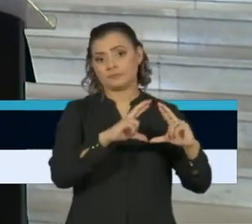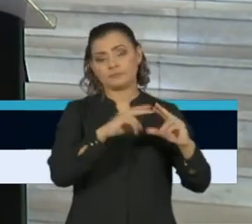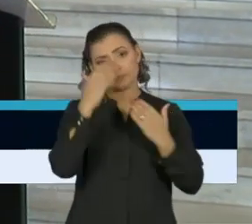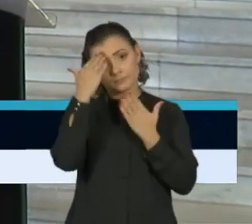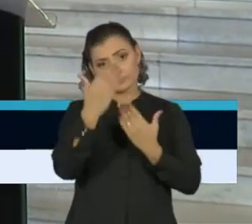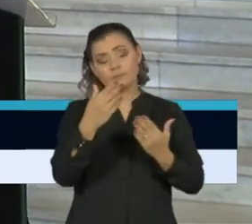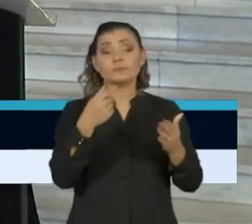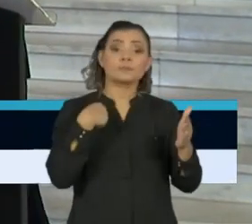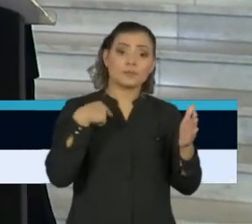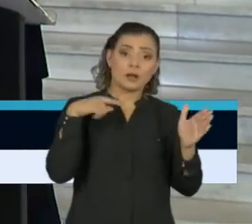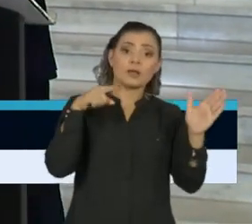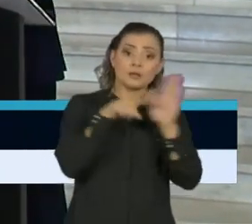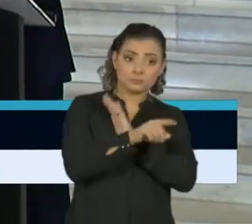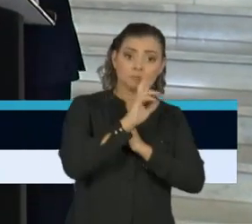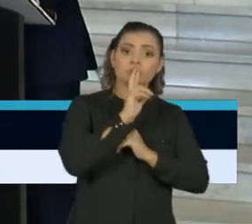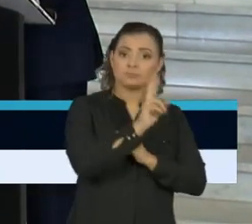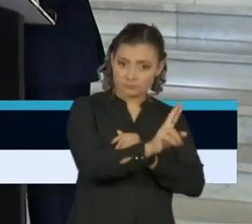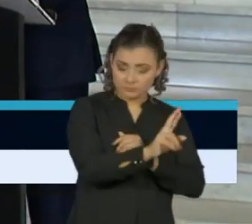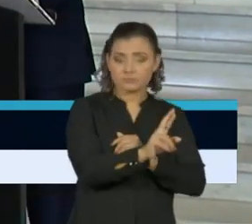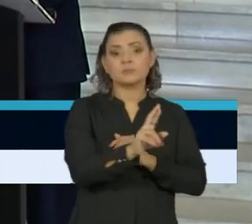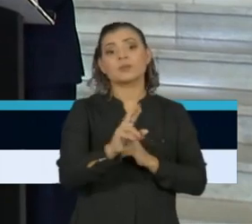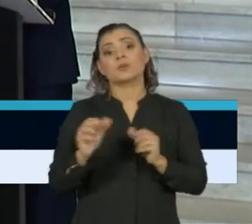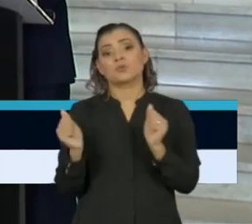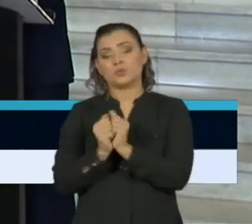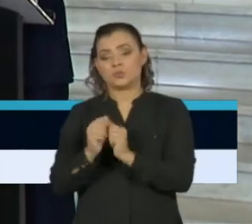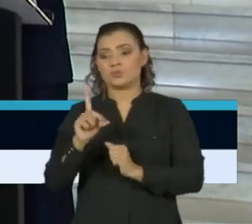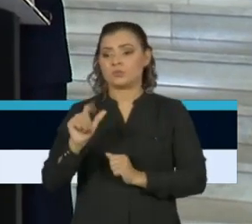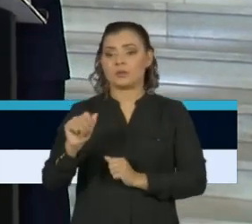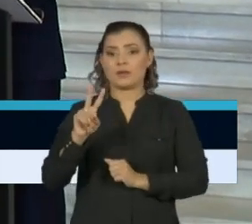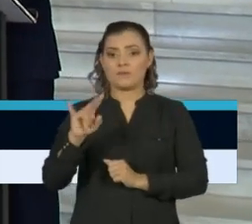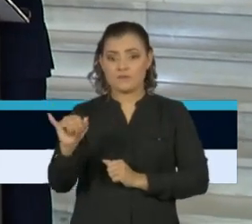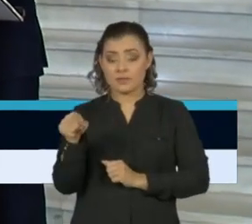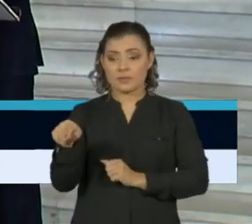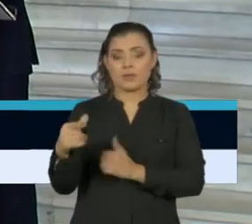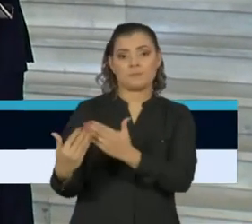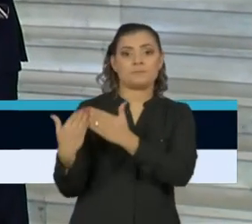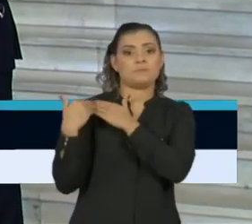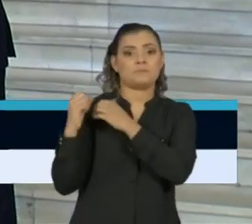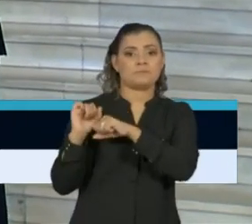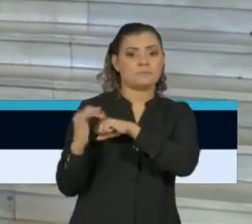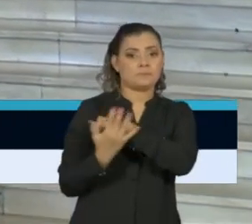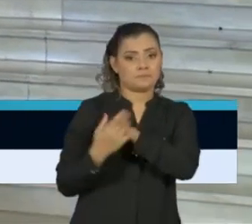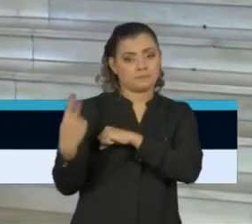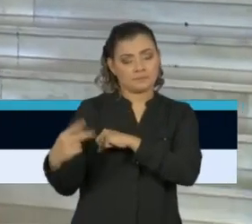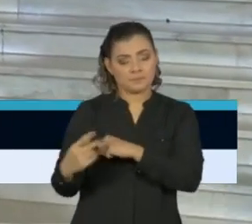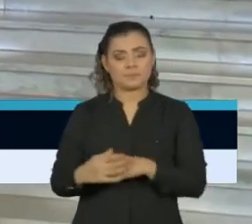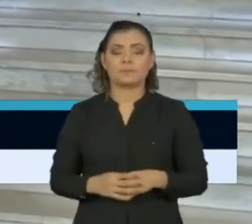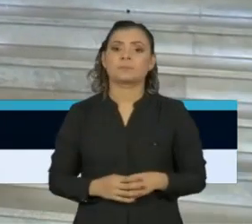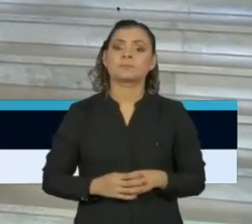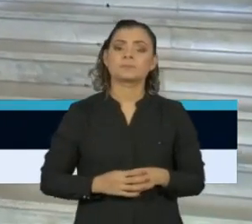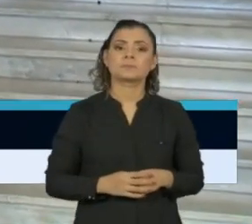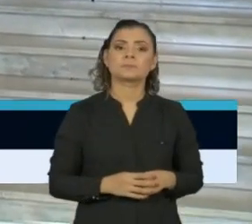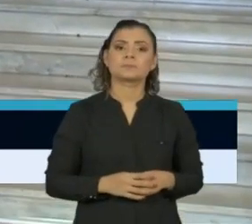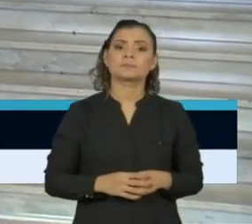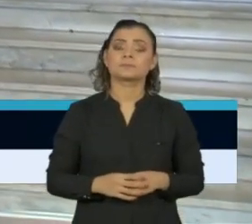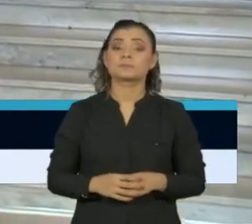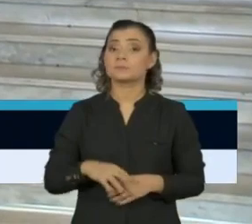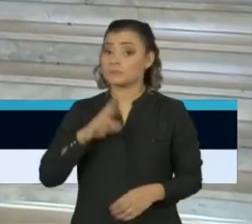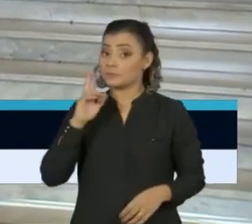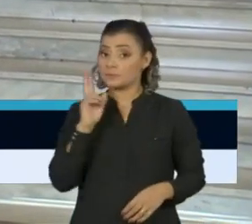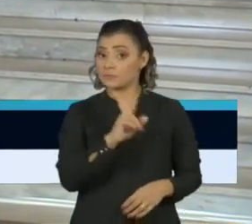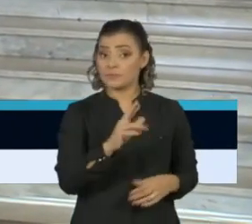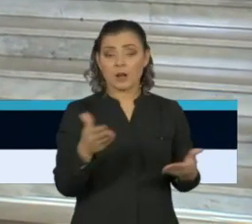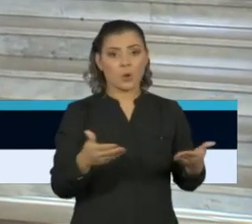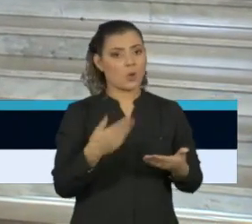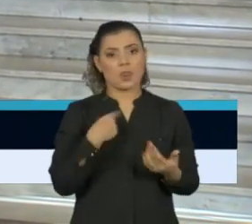sua pergunta com o Dr. Davi Wipp, que comanda o Comitê de Saúde do Covid-19. A resposta nesse momento